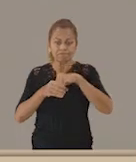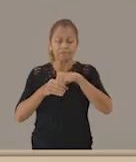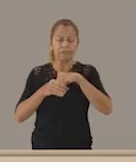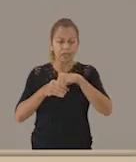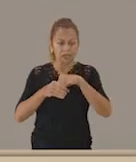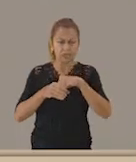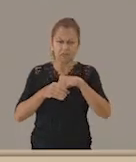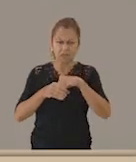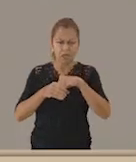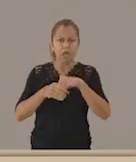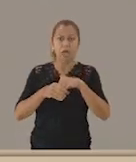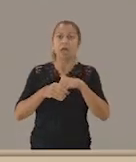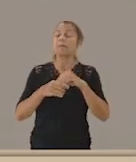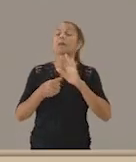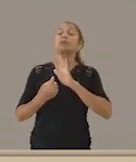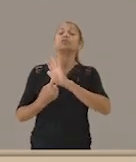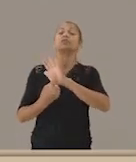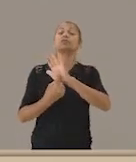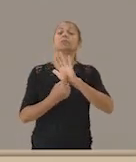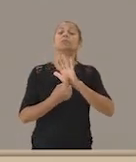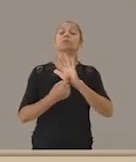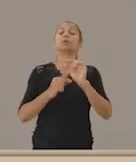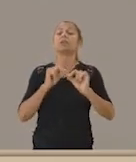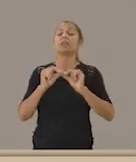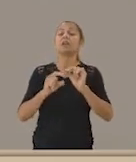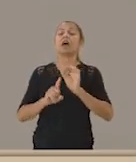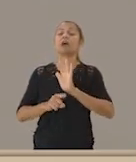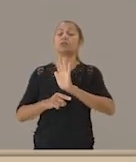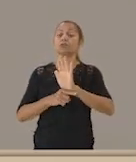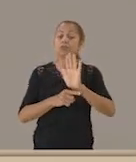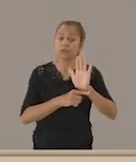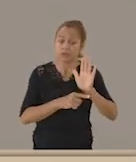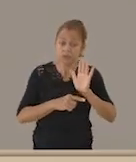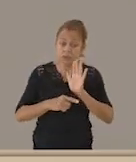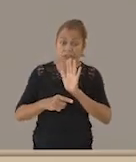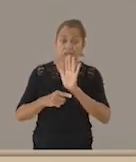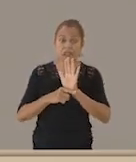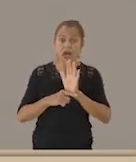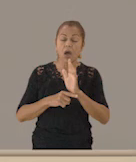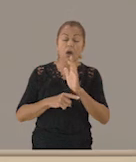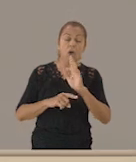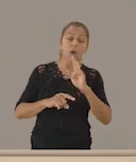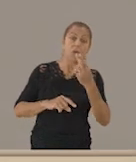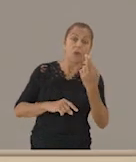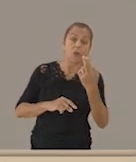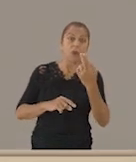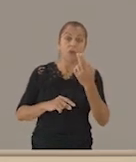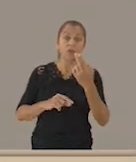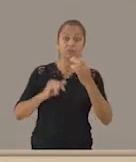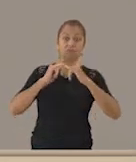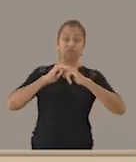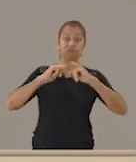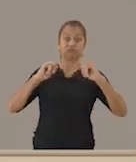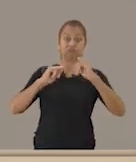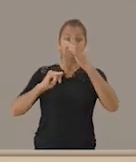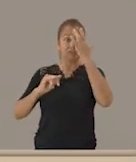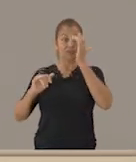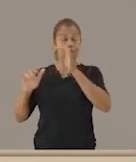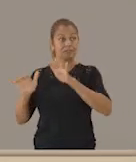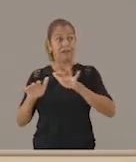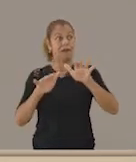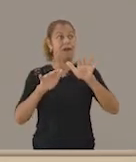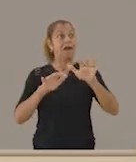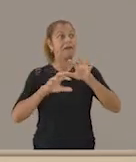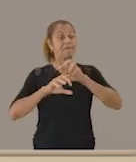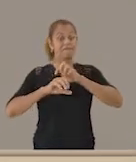Elas são feitas para contribuir com um ponto de vista ou para atrair leitores. E por isso, é sempre